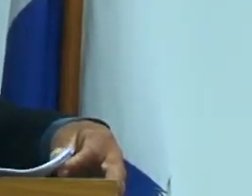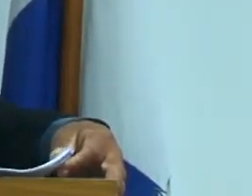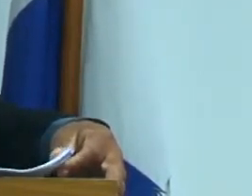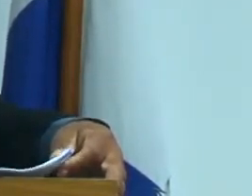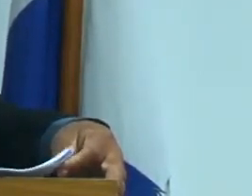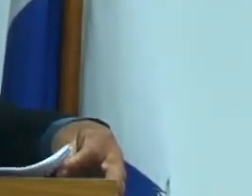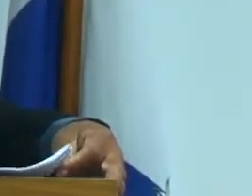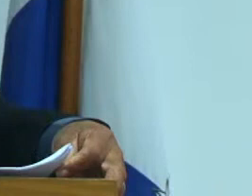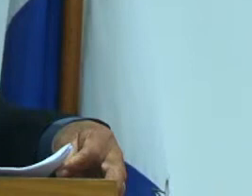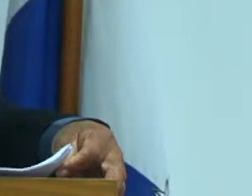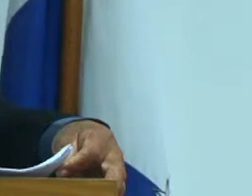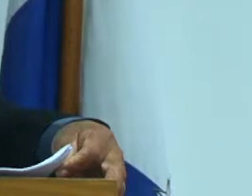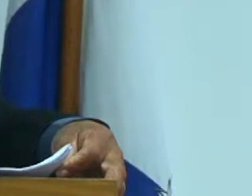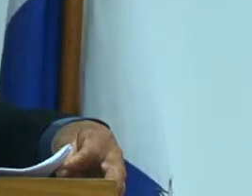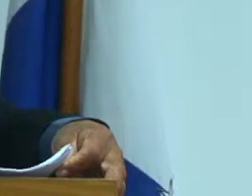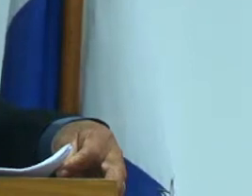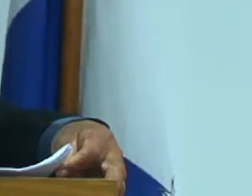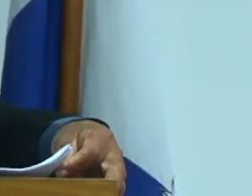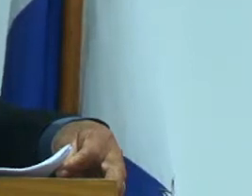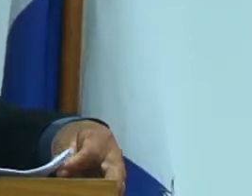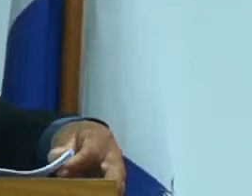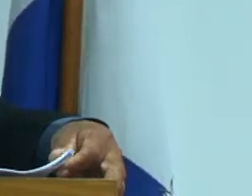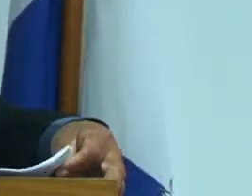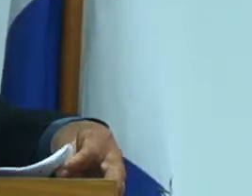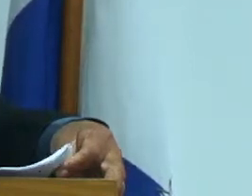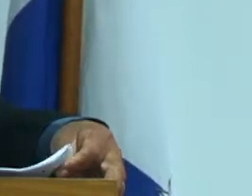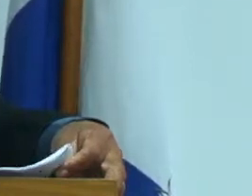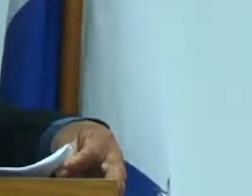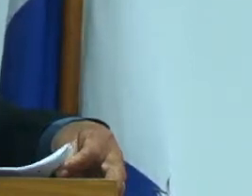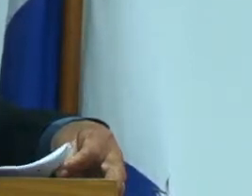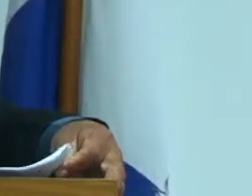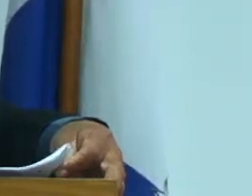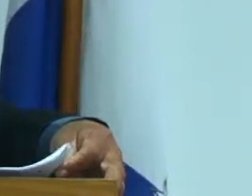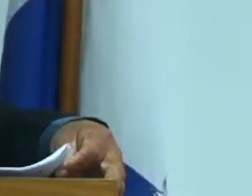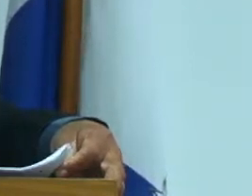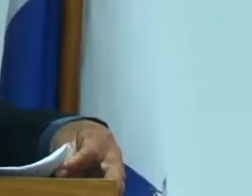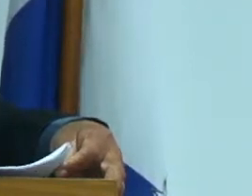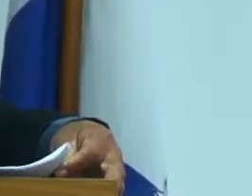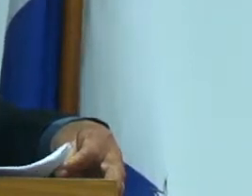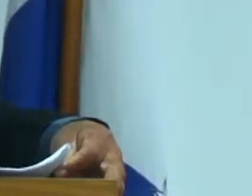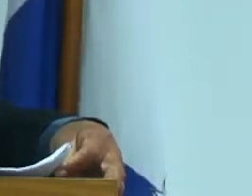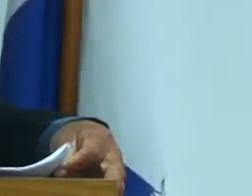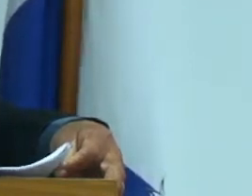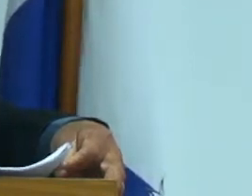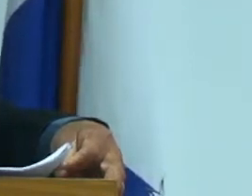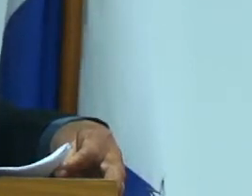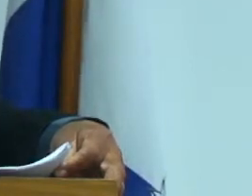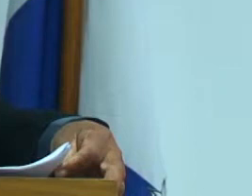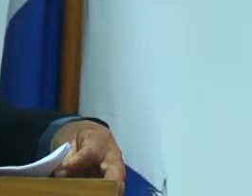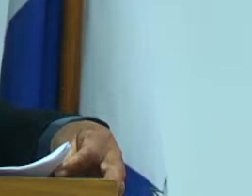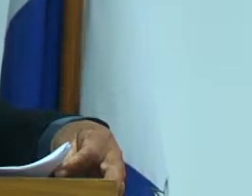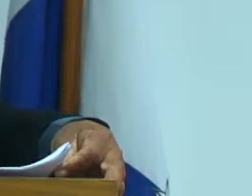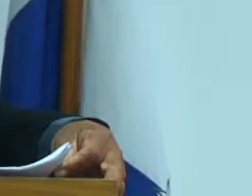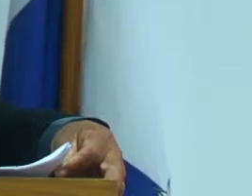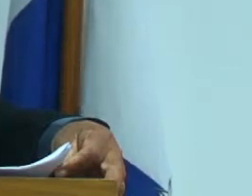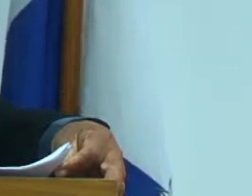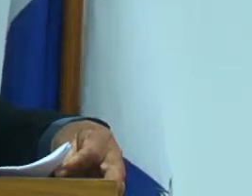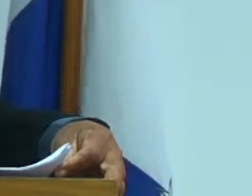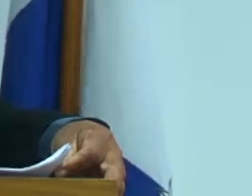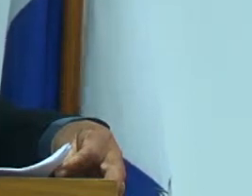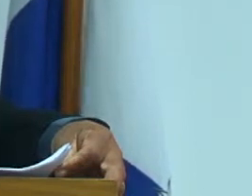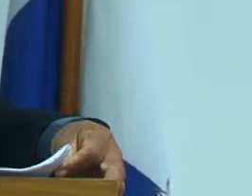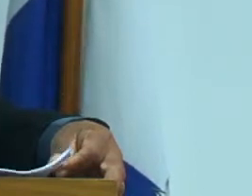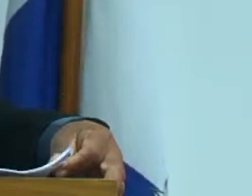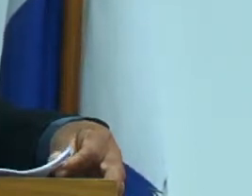comandante, ele falou que a placa de descarga, ela tem 15 metros para trás e 15 metros para frente. Mas, na